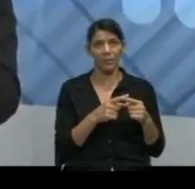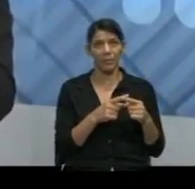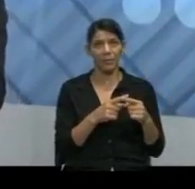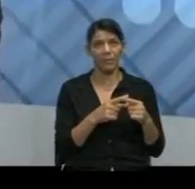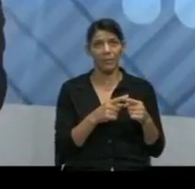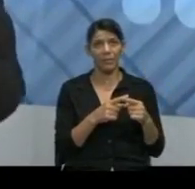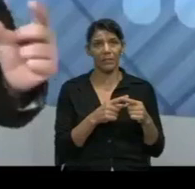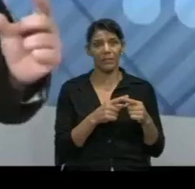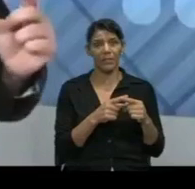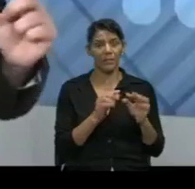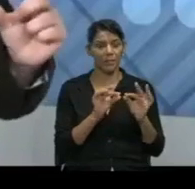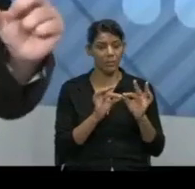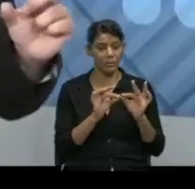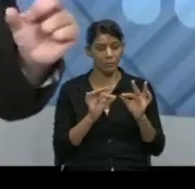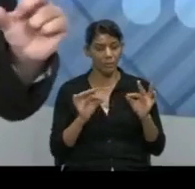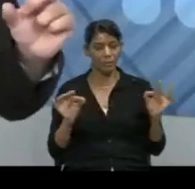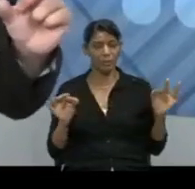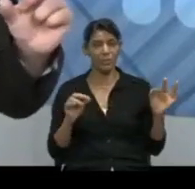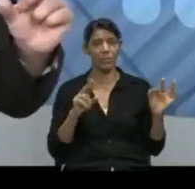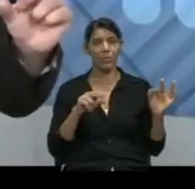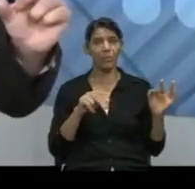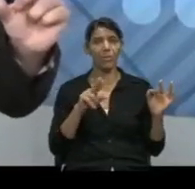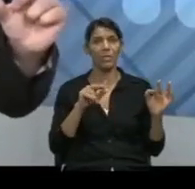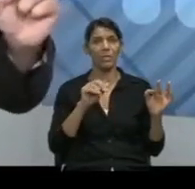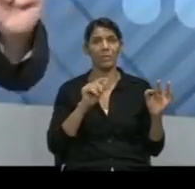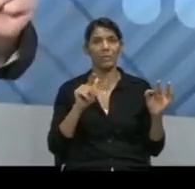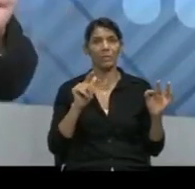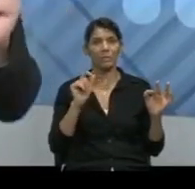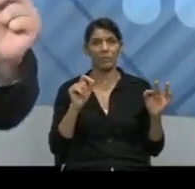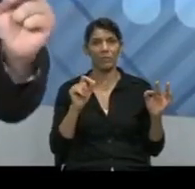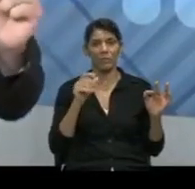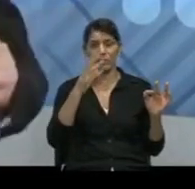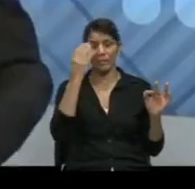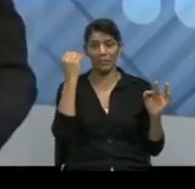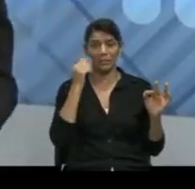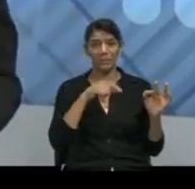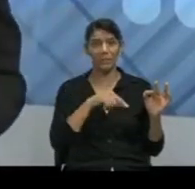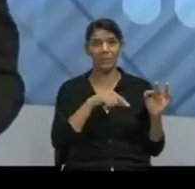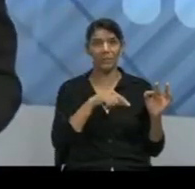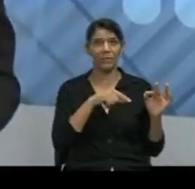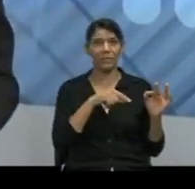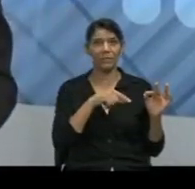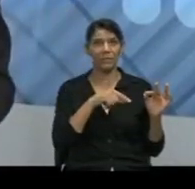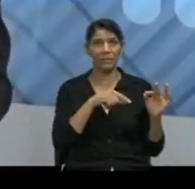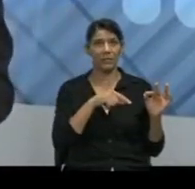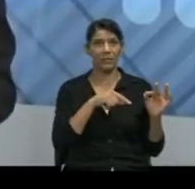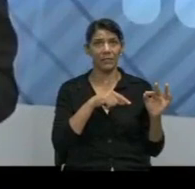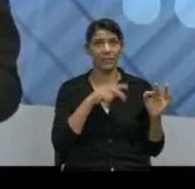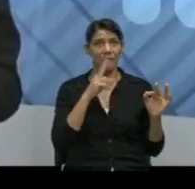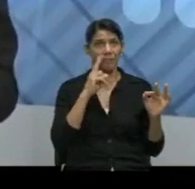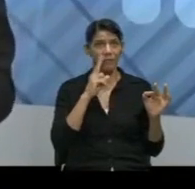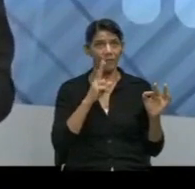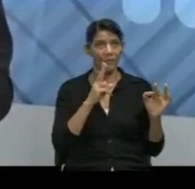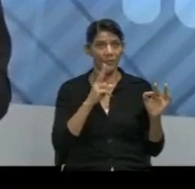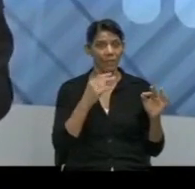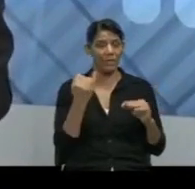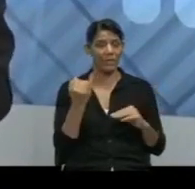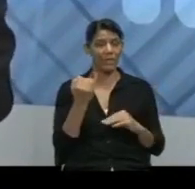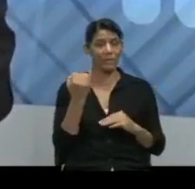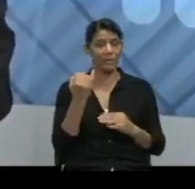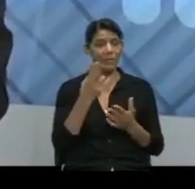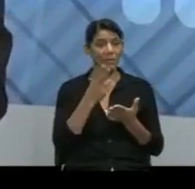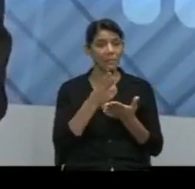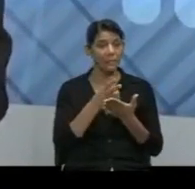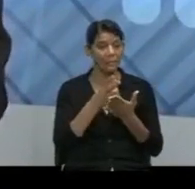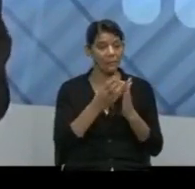gente acabou medindo o nível, esqueceu de medir aquele nível ali. Então você vê? Então é muito importante sempre